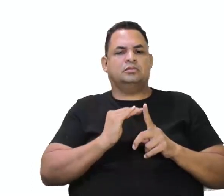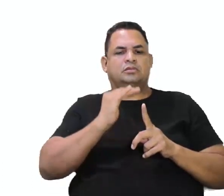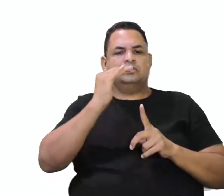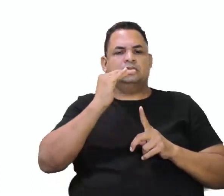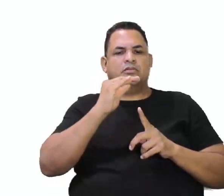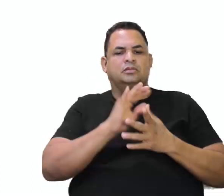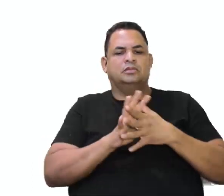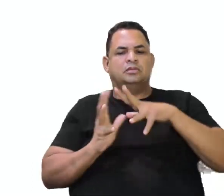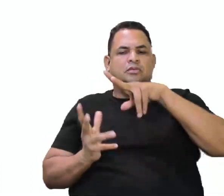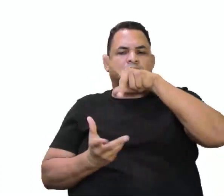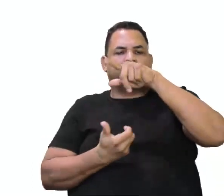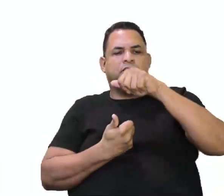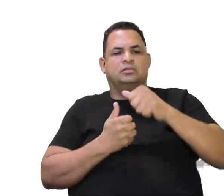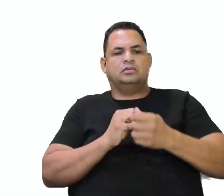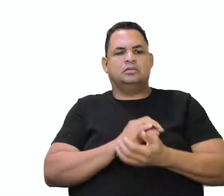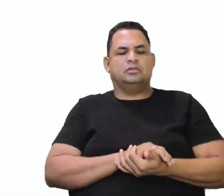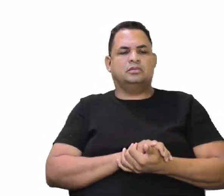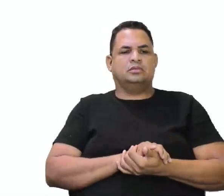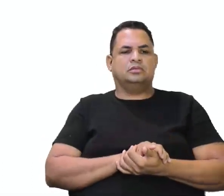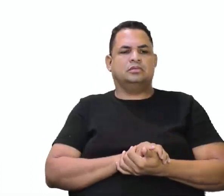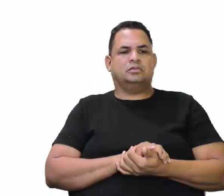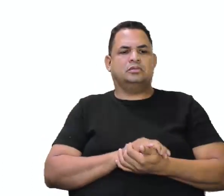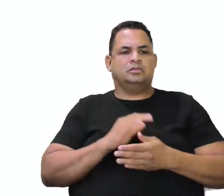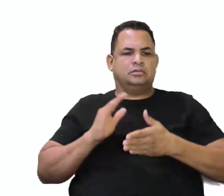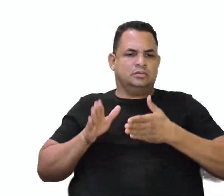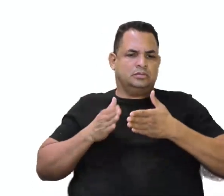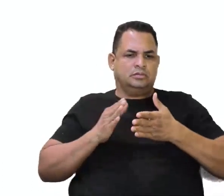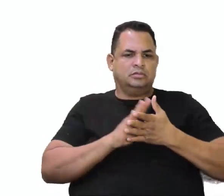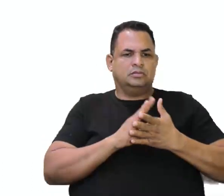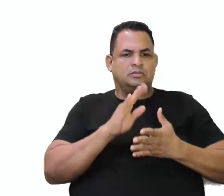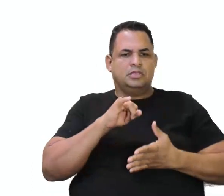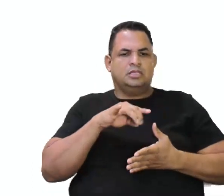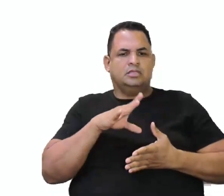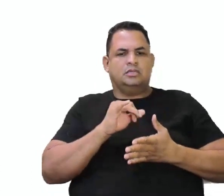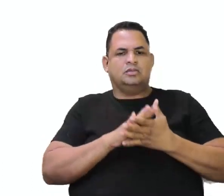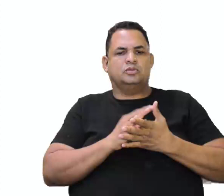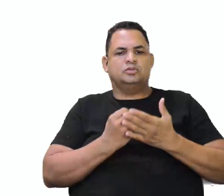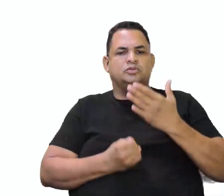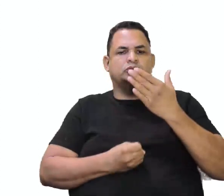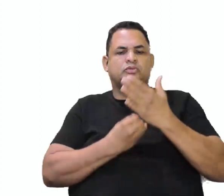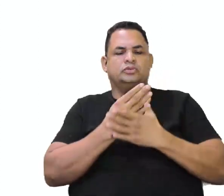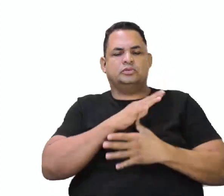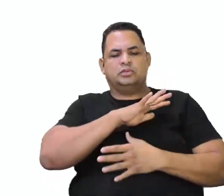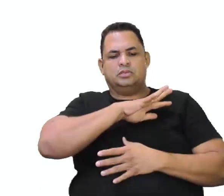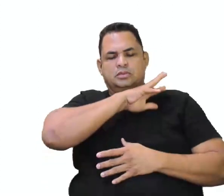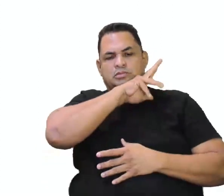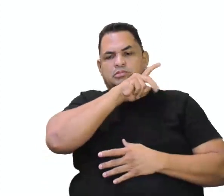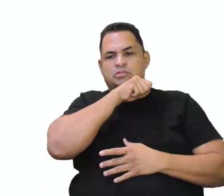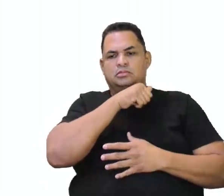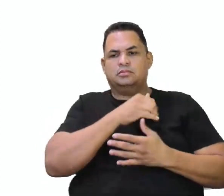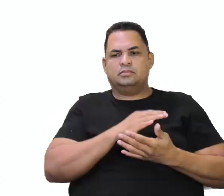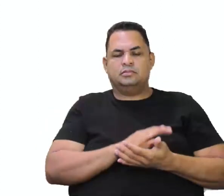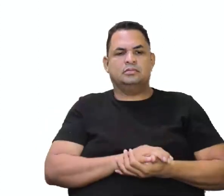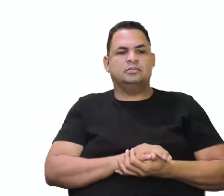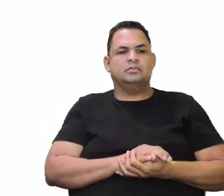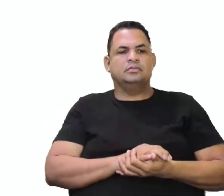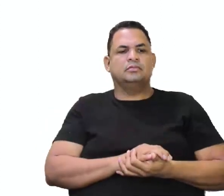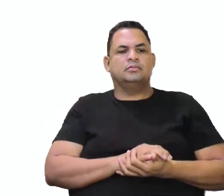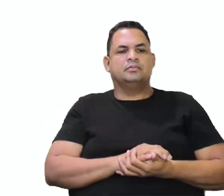temperatura média da Terra. C. Produção de metano oriundo dos